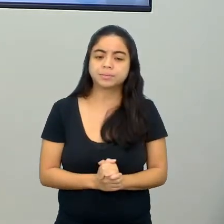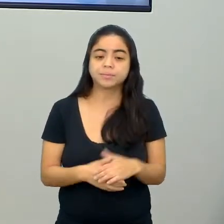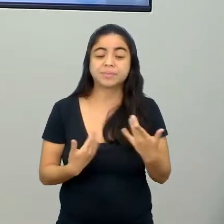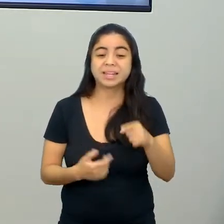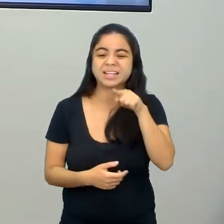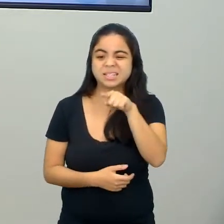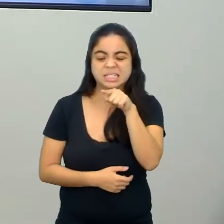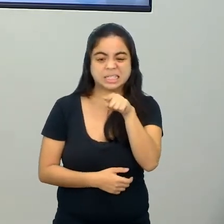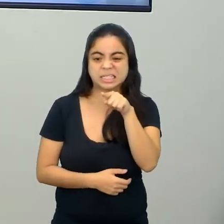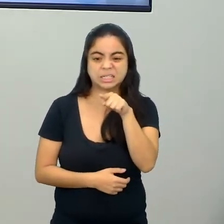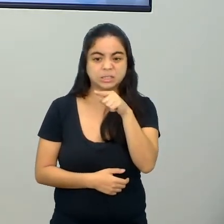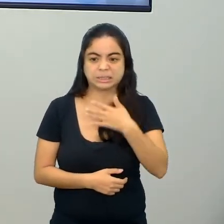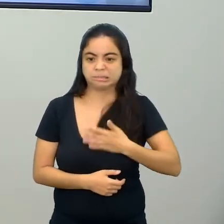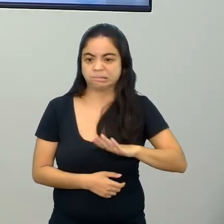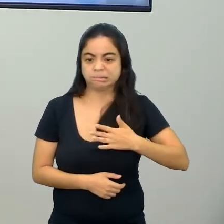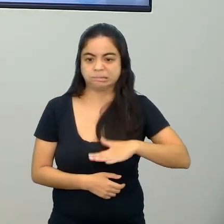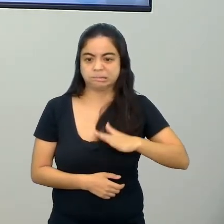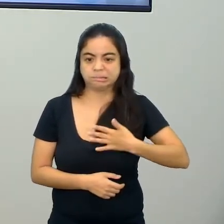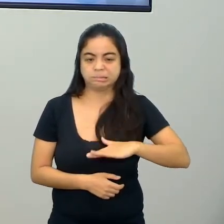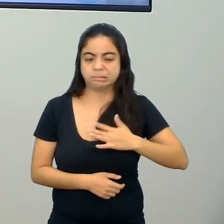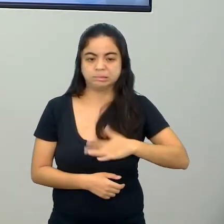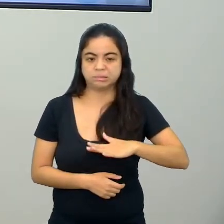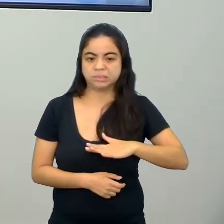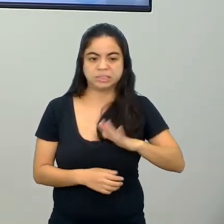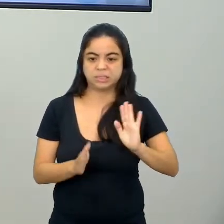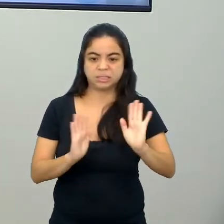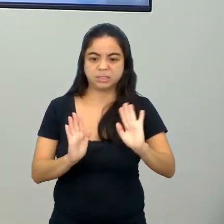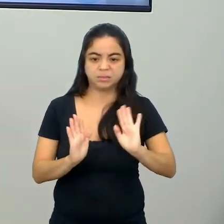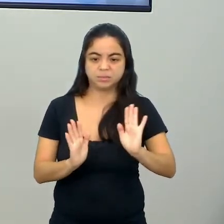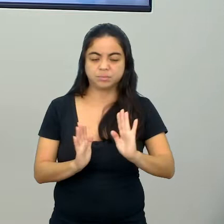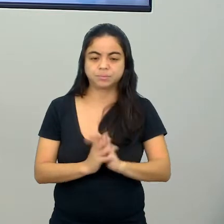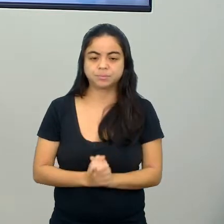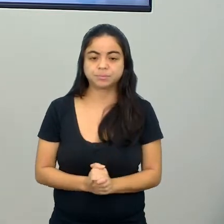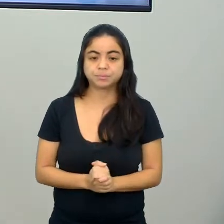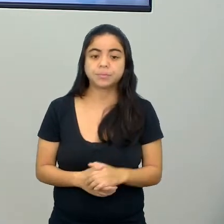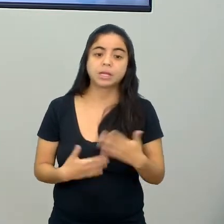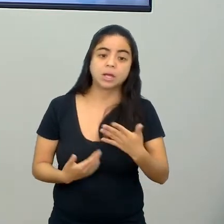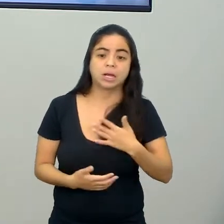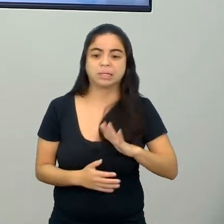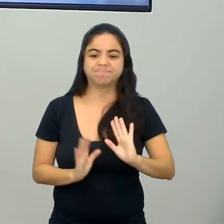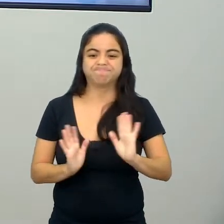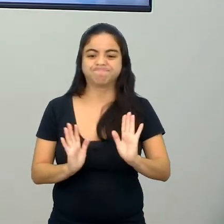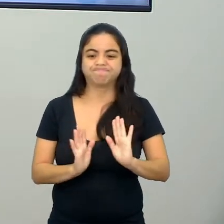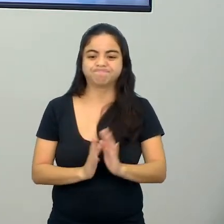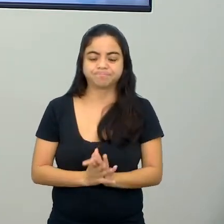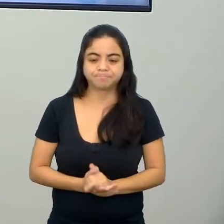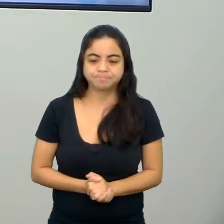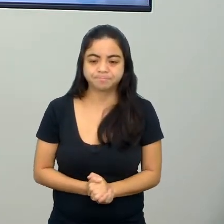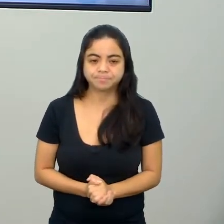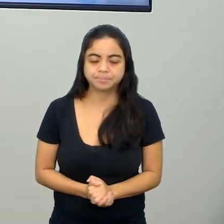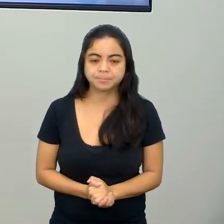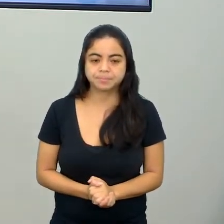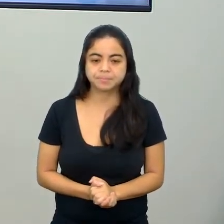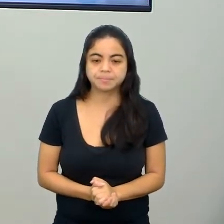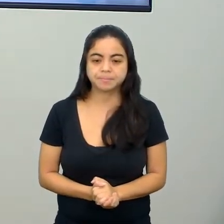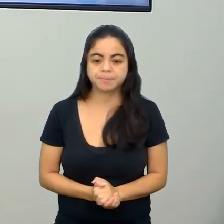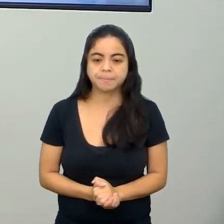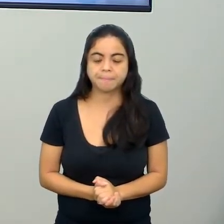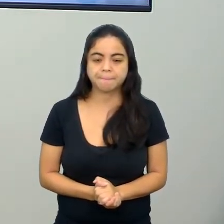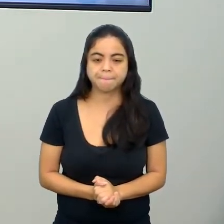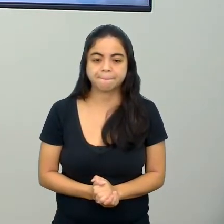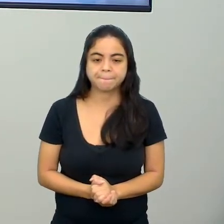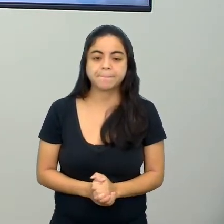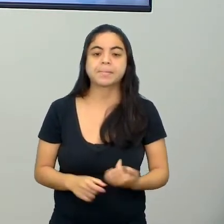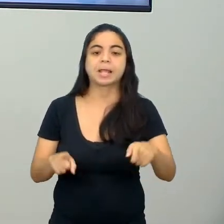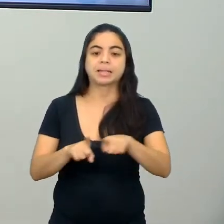da novela eu já não achei tão legal, eu não gostaria que acontecesse, ou eu não gostaria de reproduzir esse determinado comportamento.